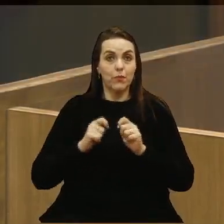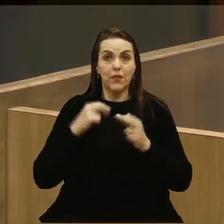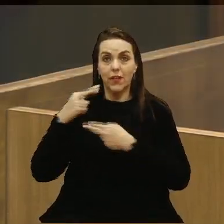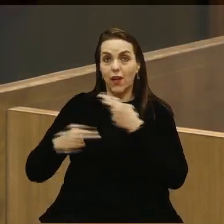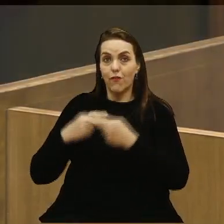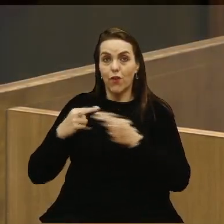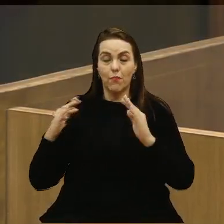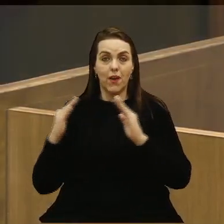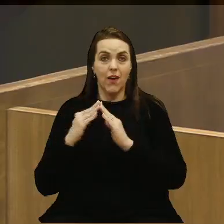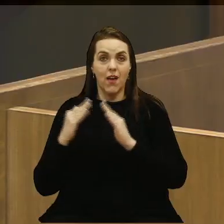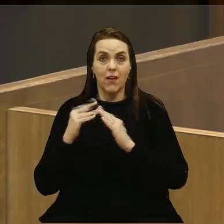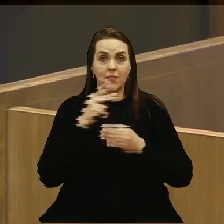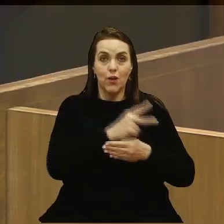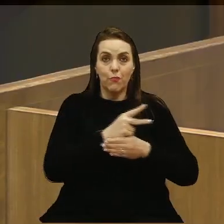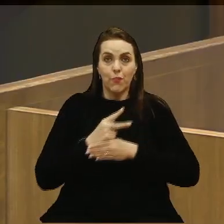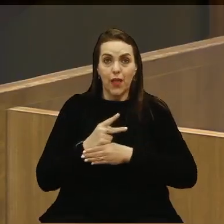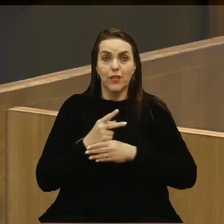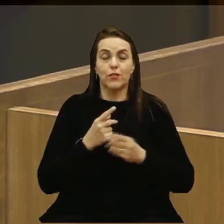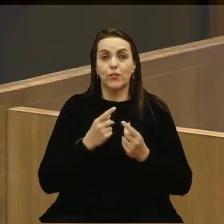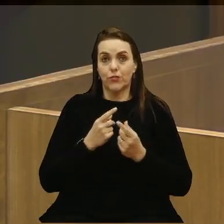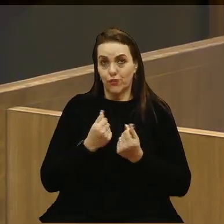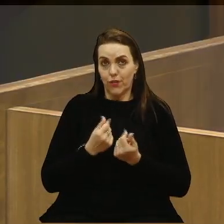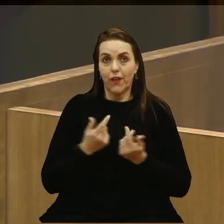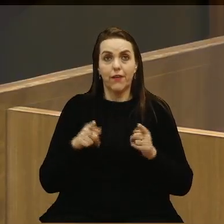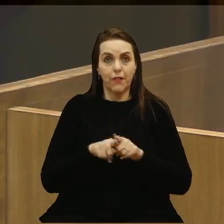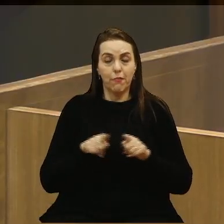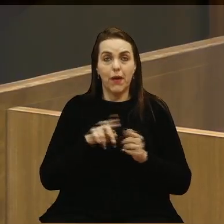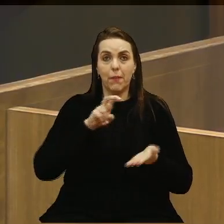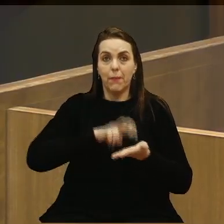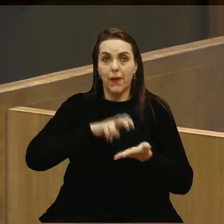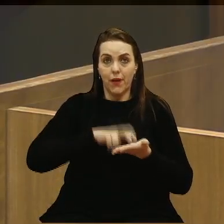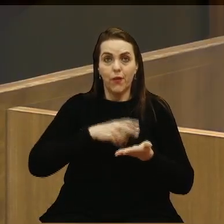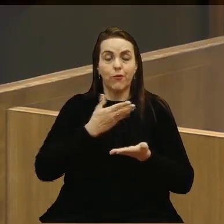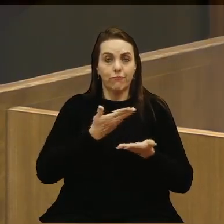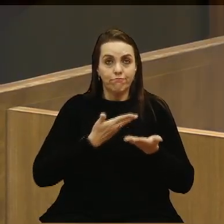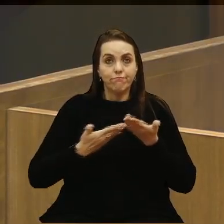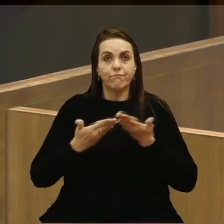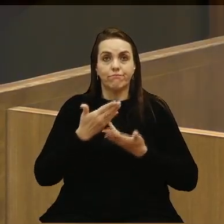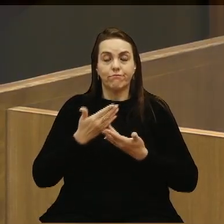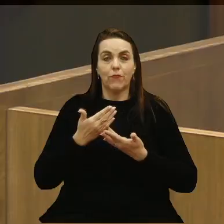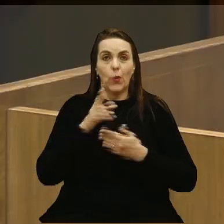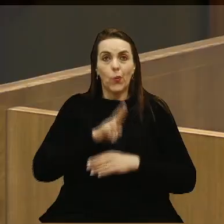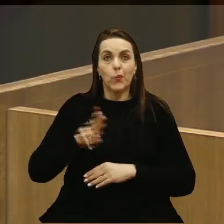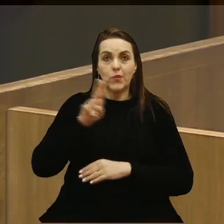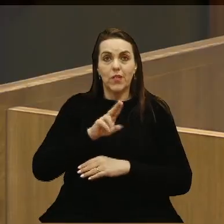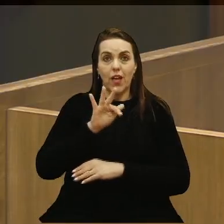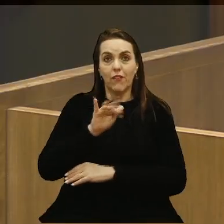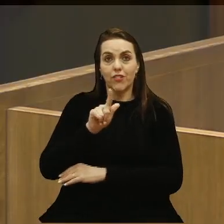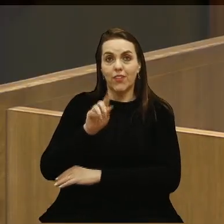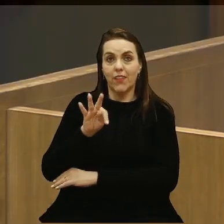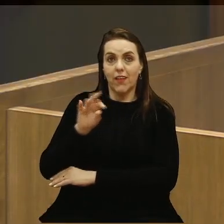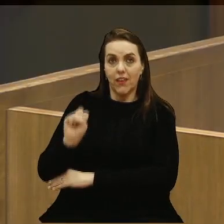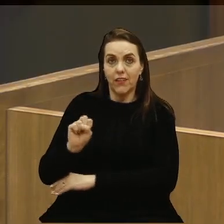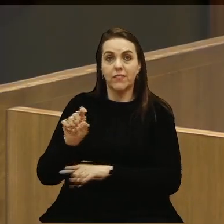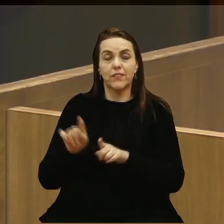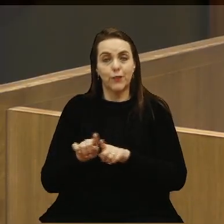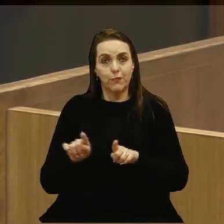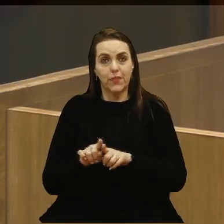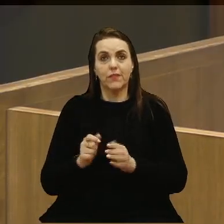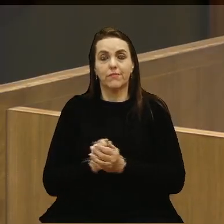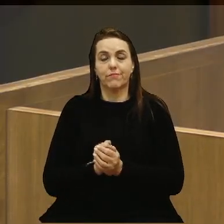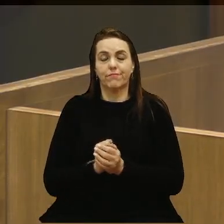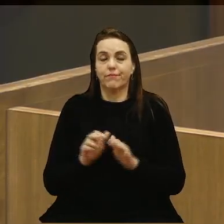fazer empréstimos juntos aos bancos, usar o seu fundo de garantia,